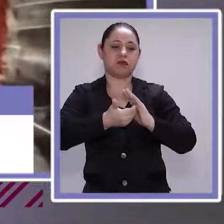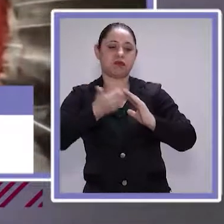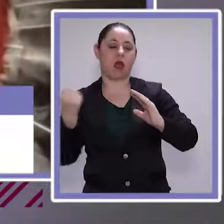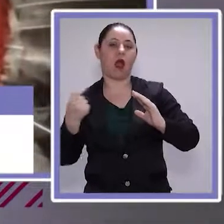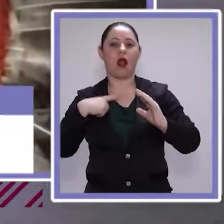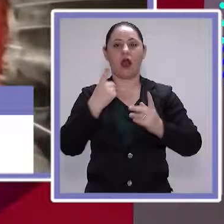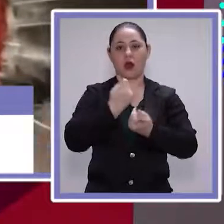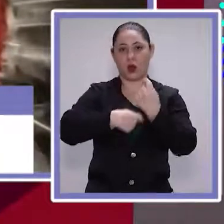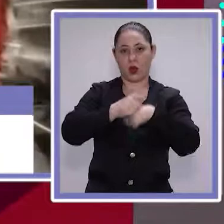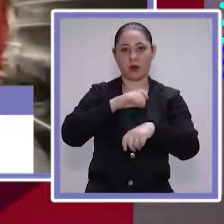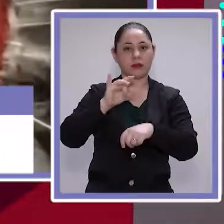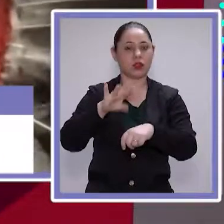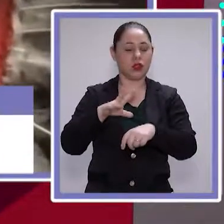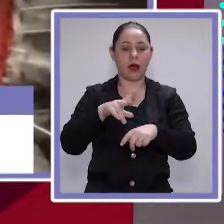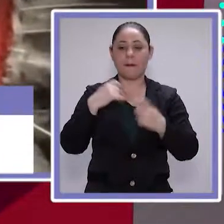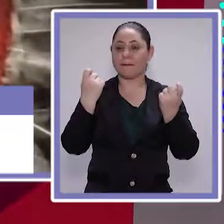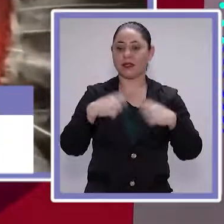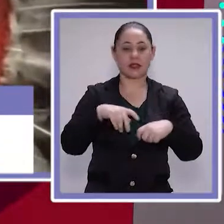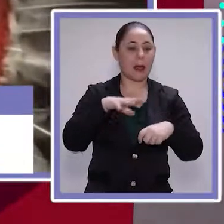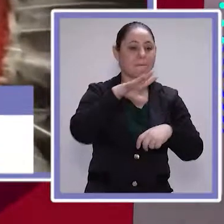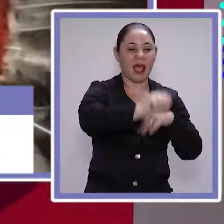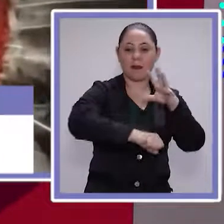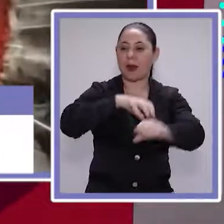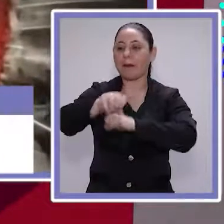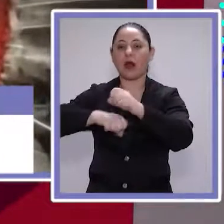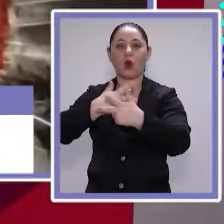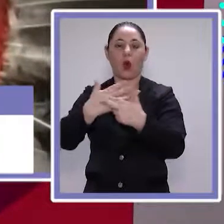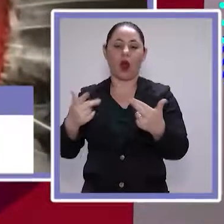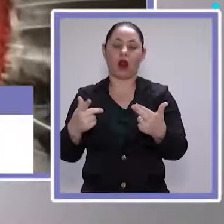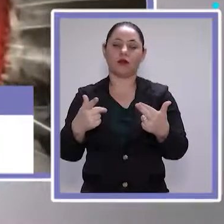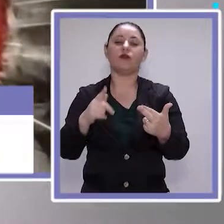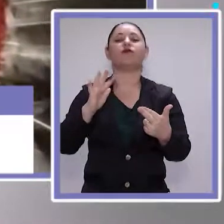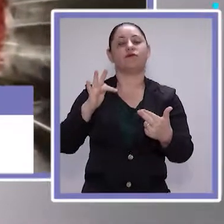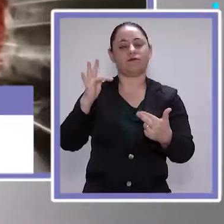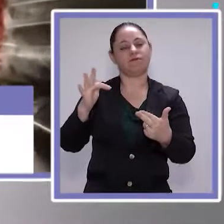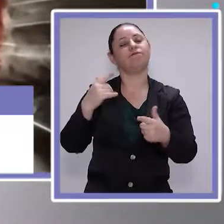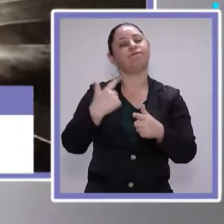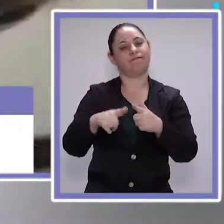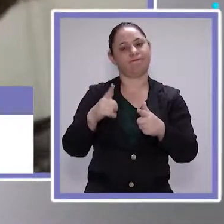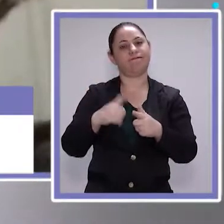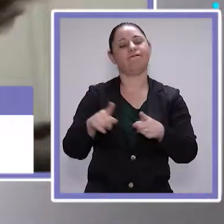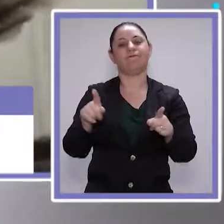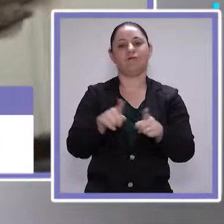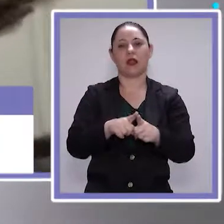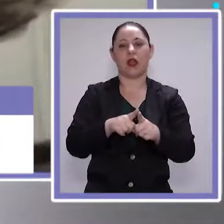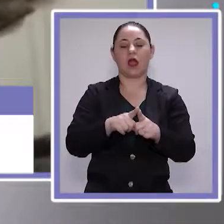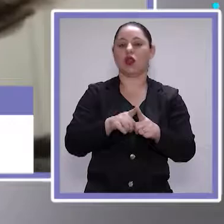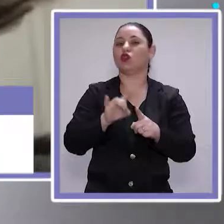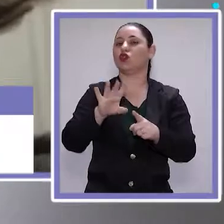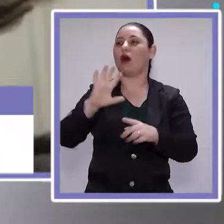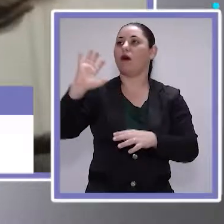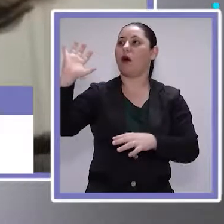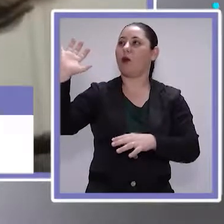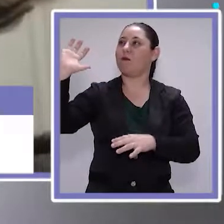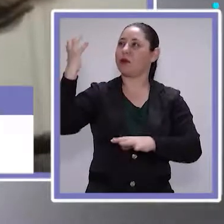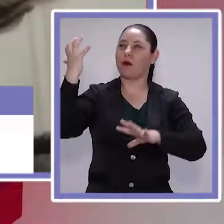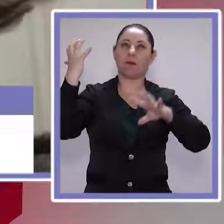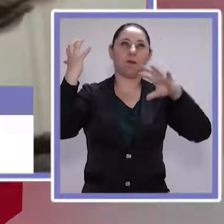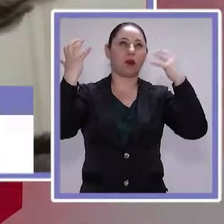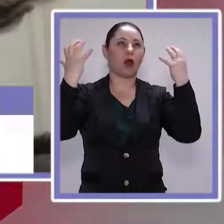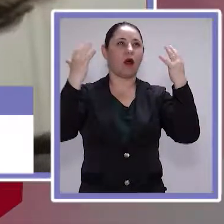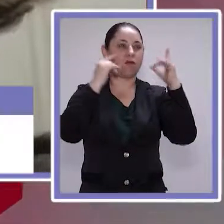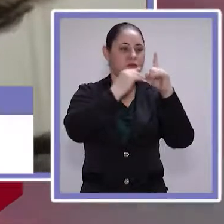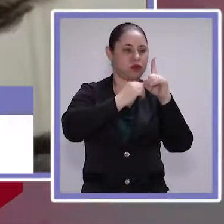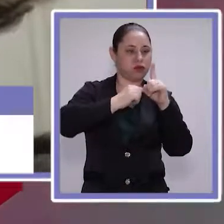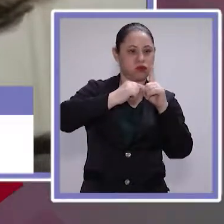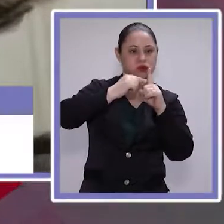hoje circulam pelo planeta. Então, isso também afeta diretamente a segurança alimentar do mundo. Quando